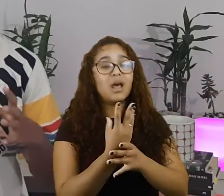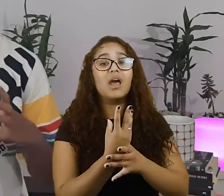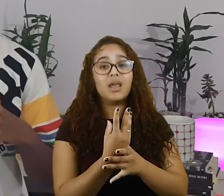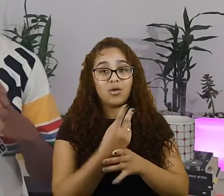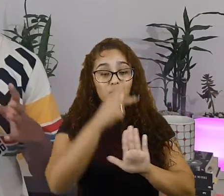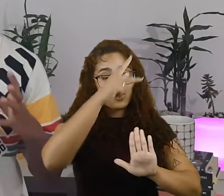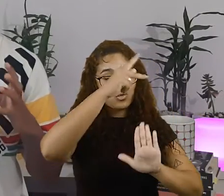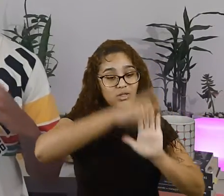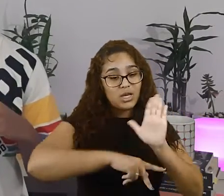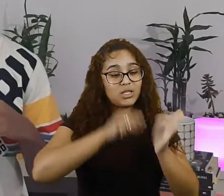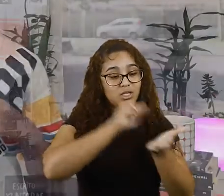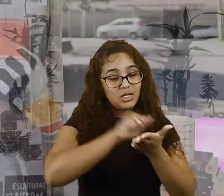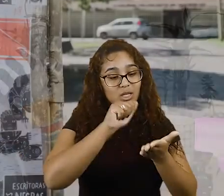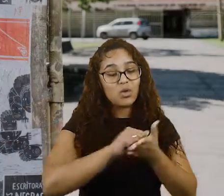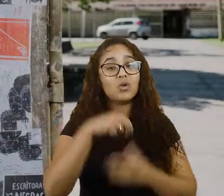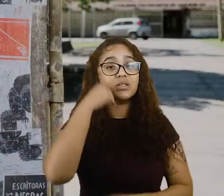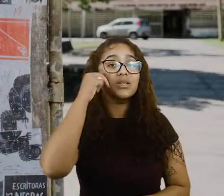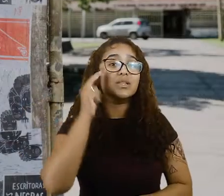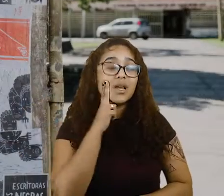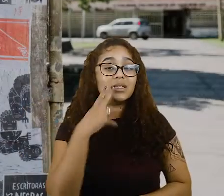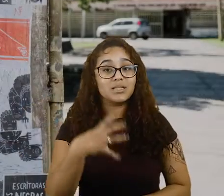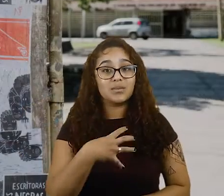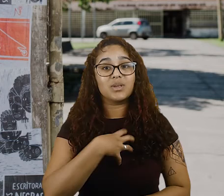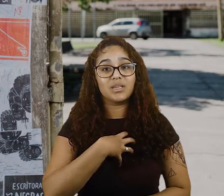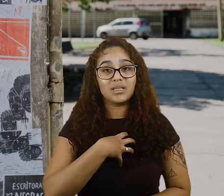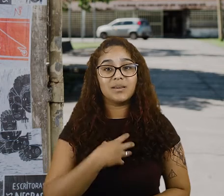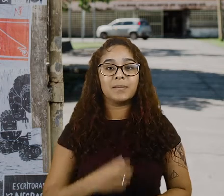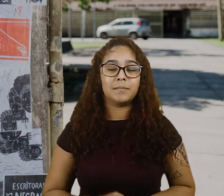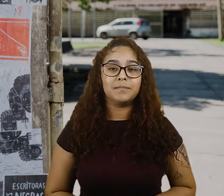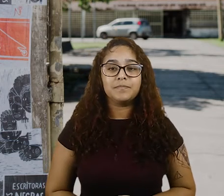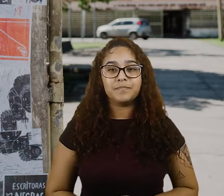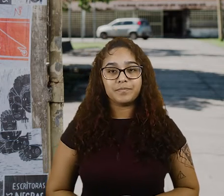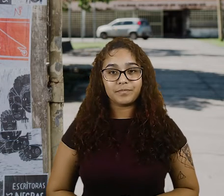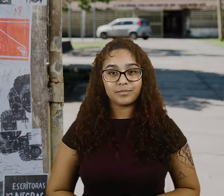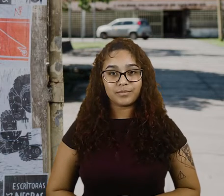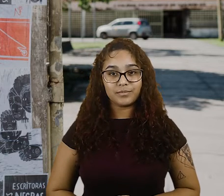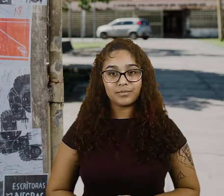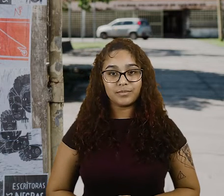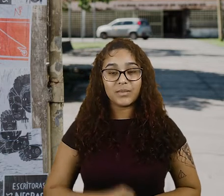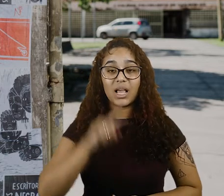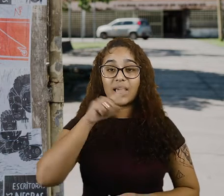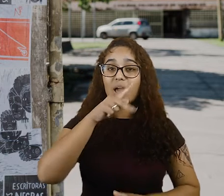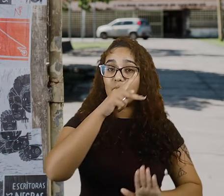foi aí que surgiu o projeto Escritoras Negras da Bahia, né? Que é um